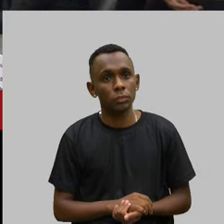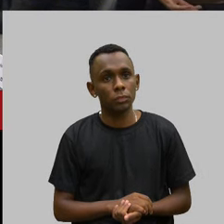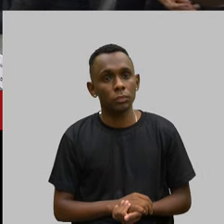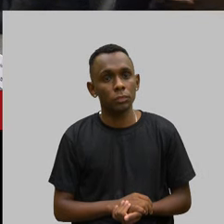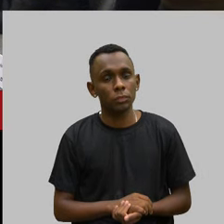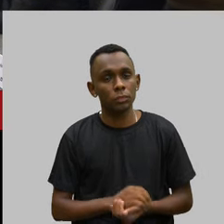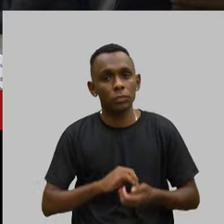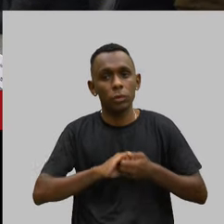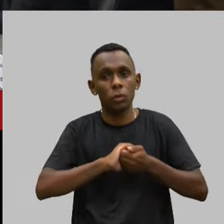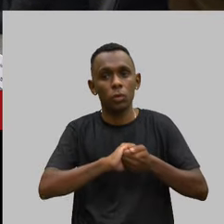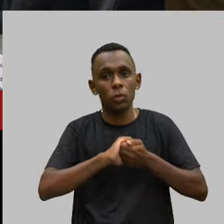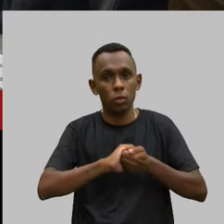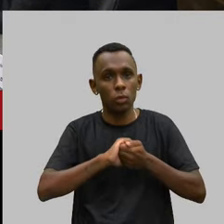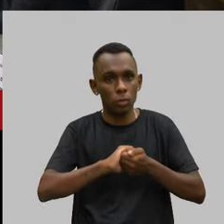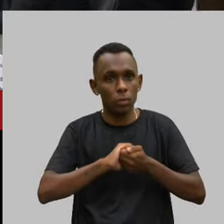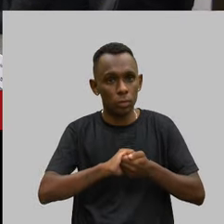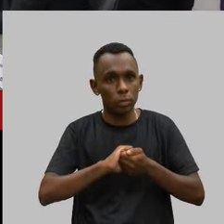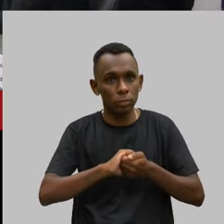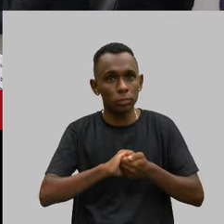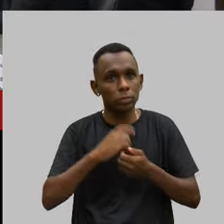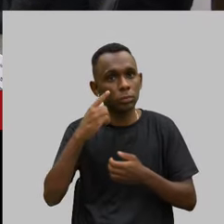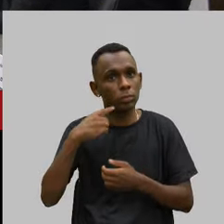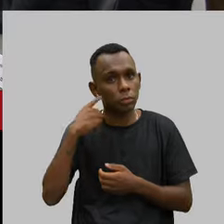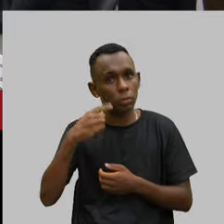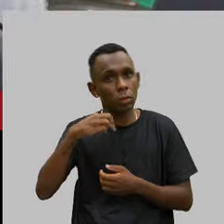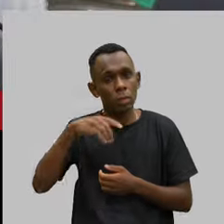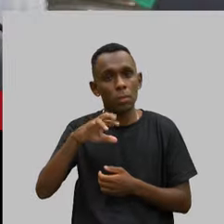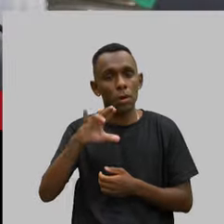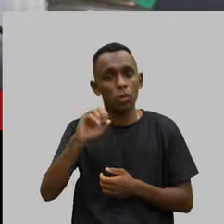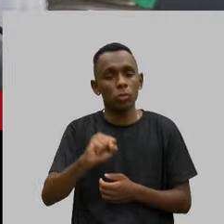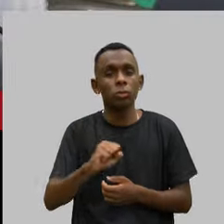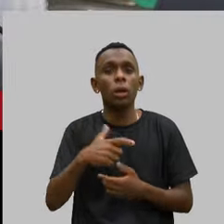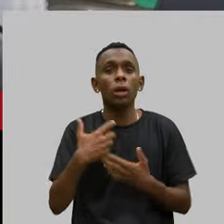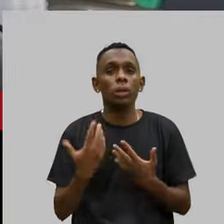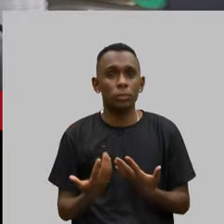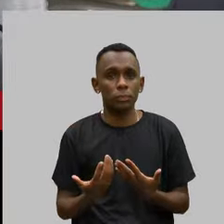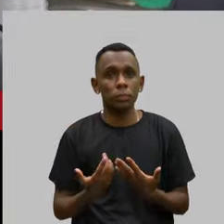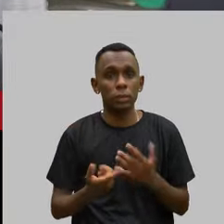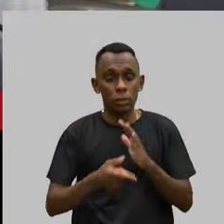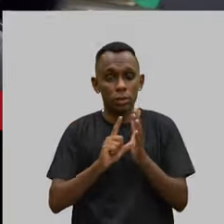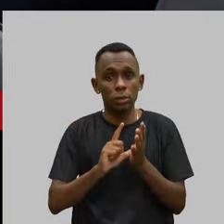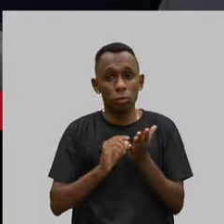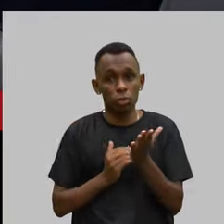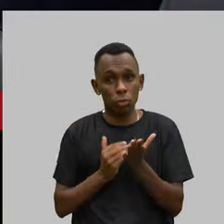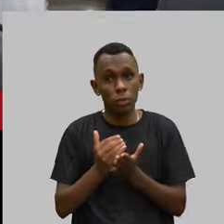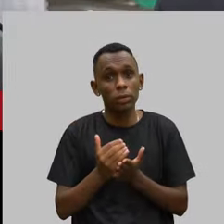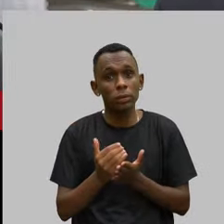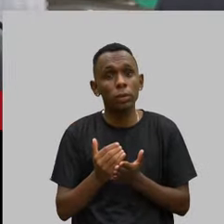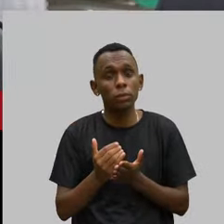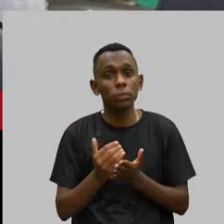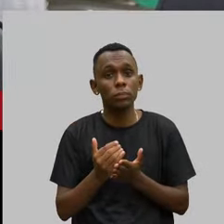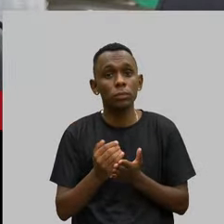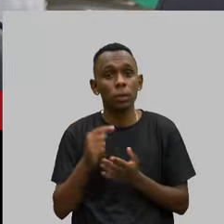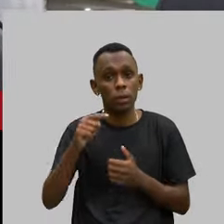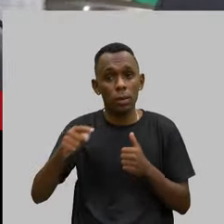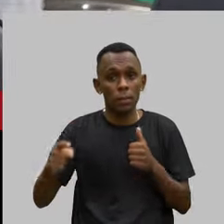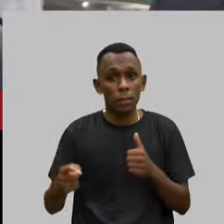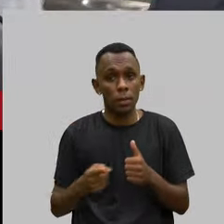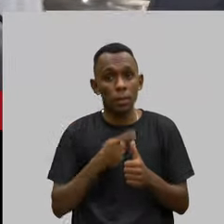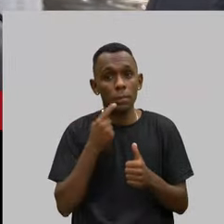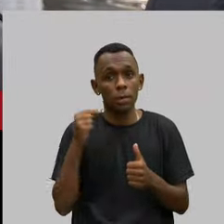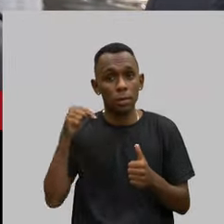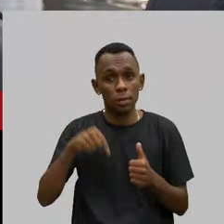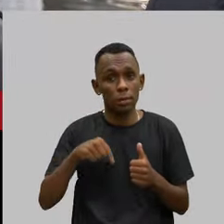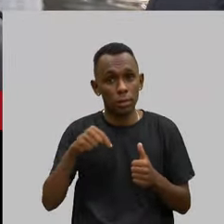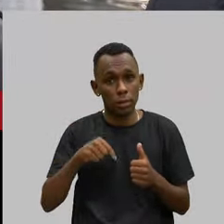cumprimentar a todos na pessoa do deputado Marquinho Lemos eh antes de começar considerando que essa é a primeira vez que eu tô nessa